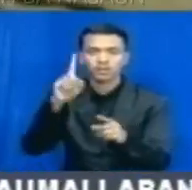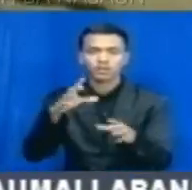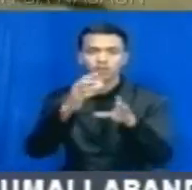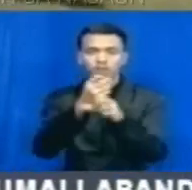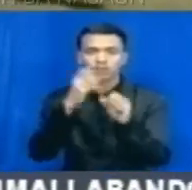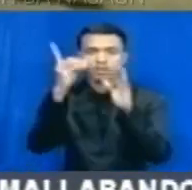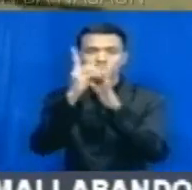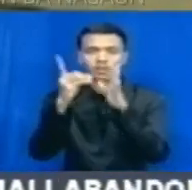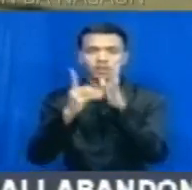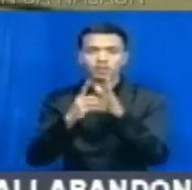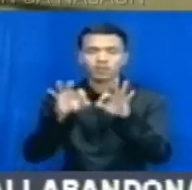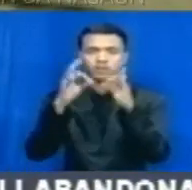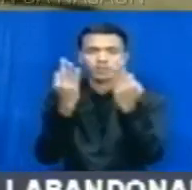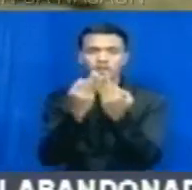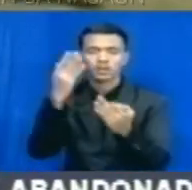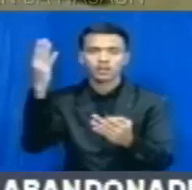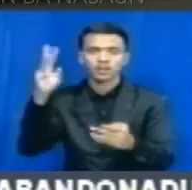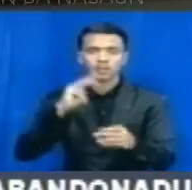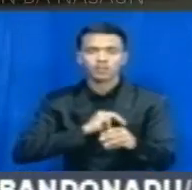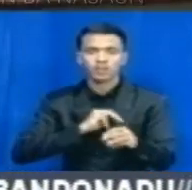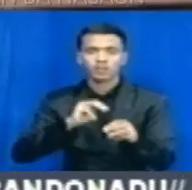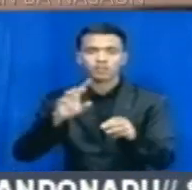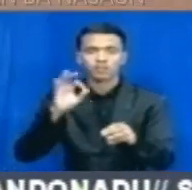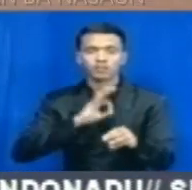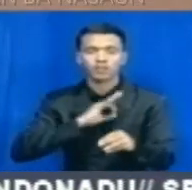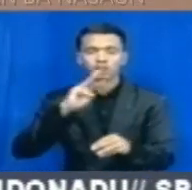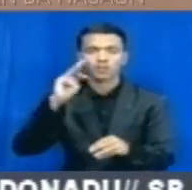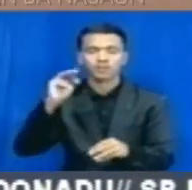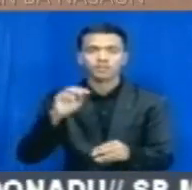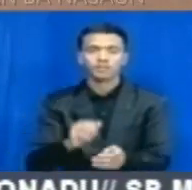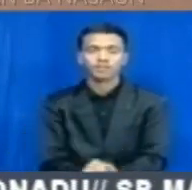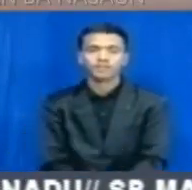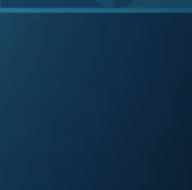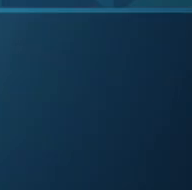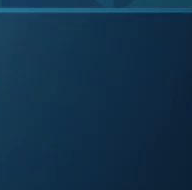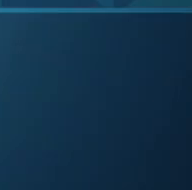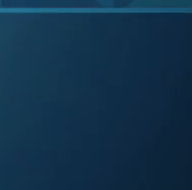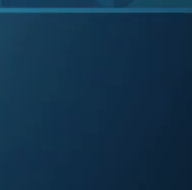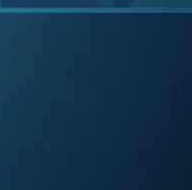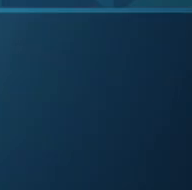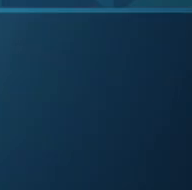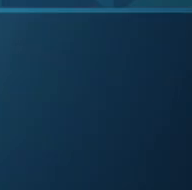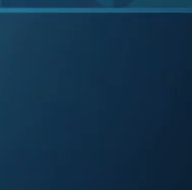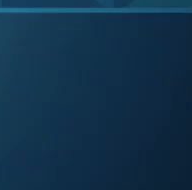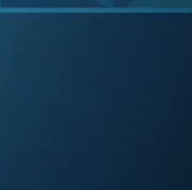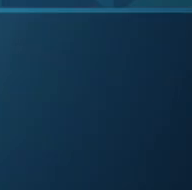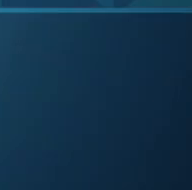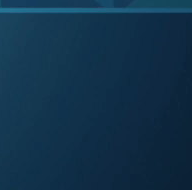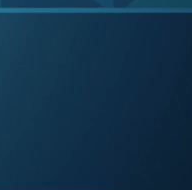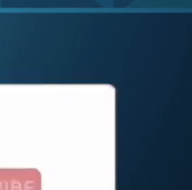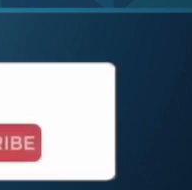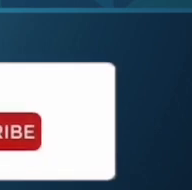dados uma kainian iha Municipio Lauteng. Husi Lauteng, Julio Cesas, RTTLI. Atu retang